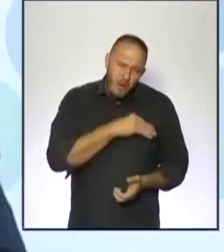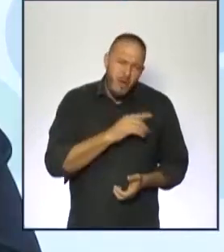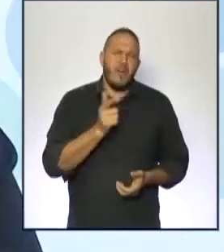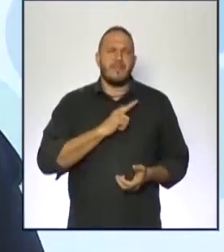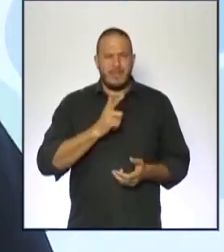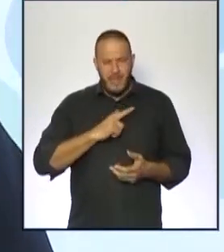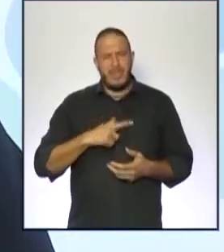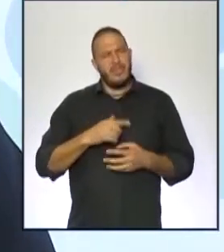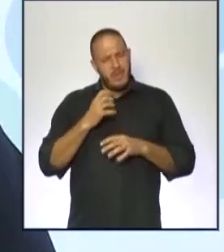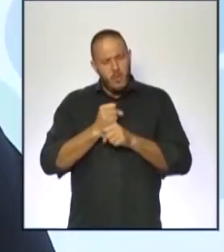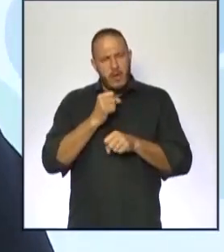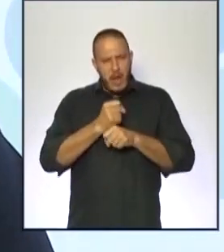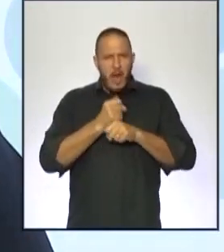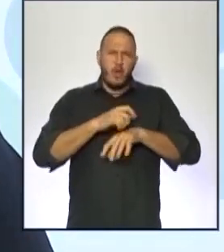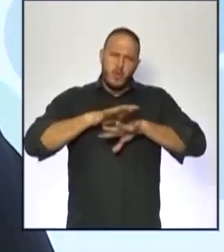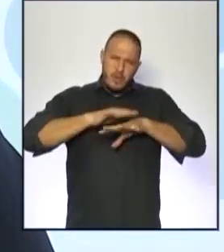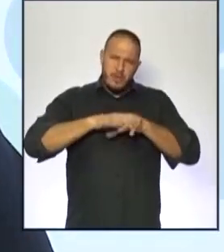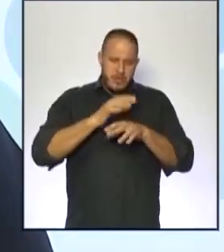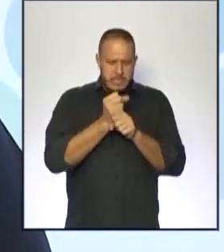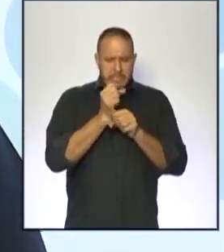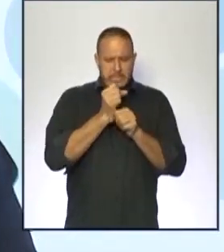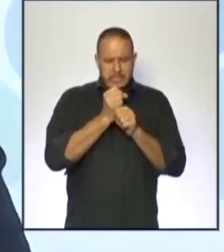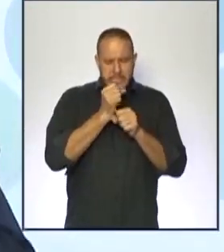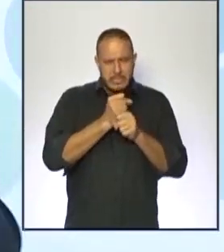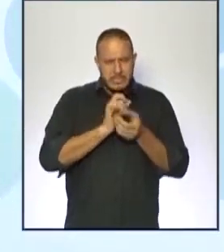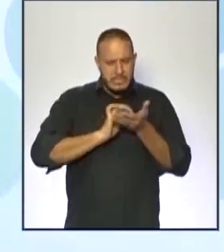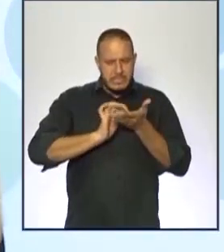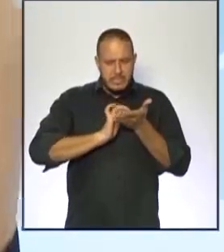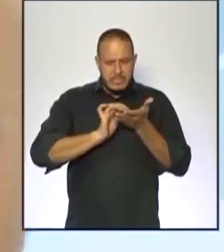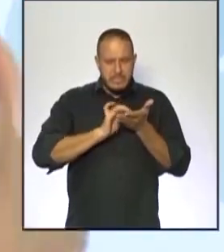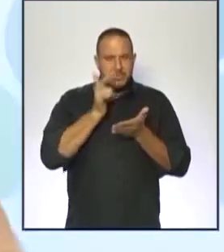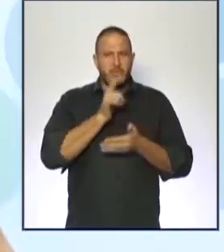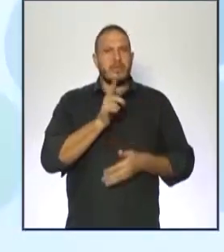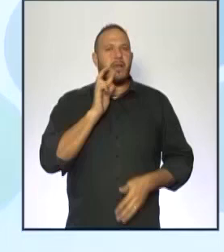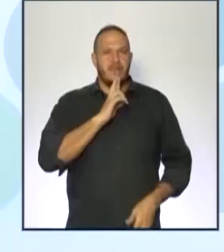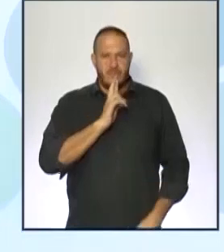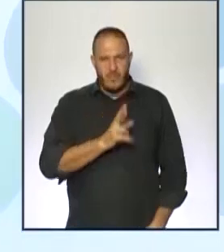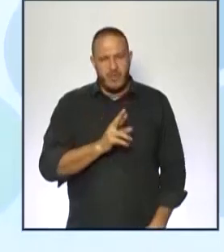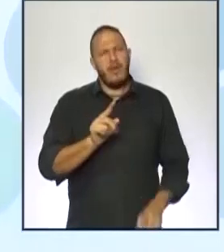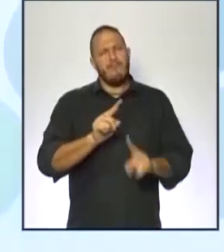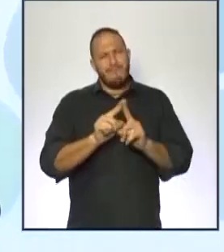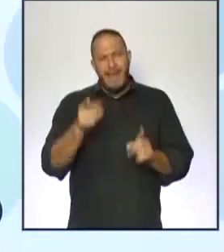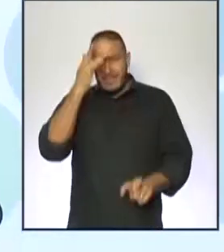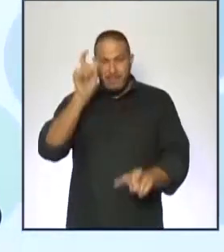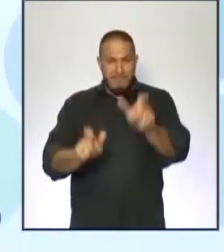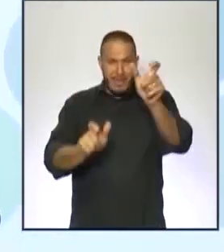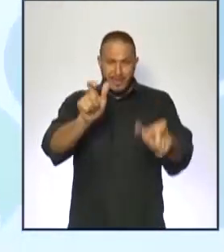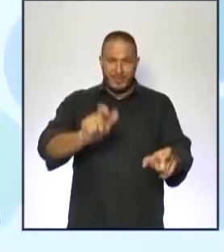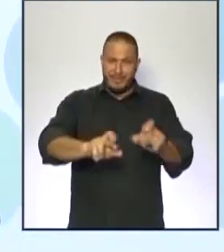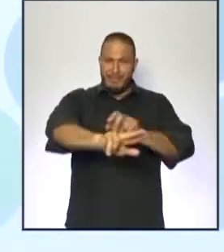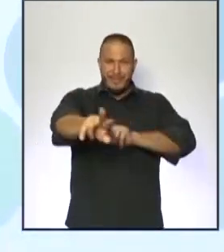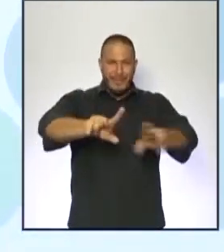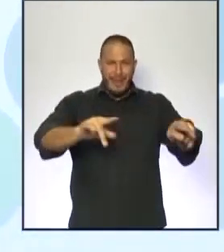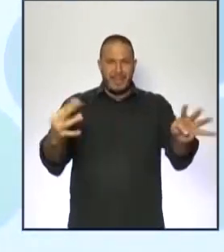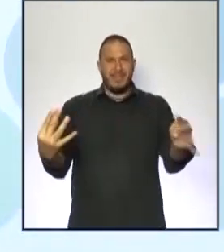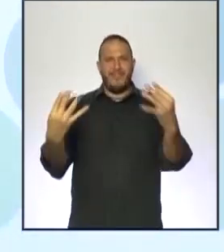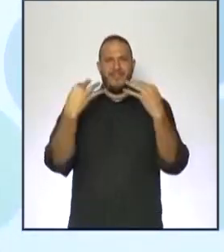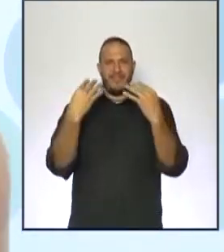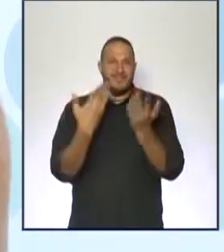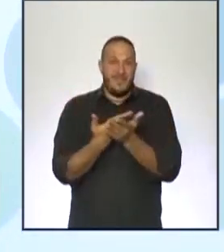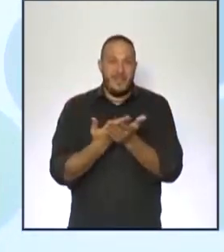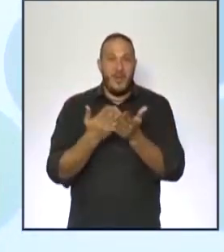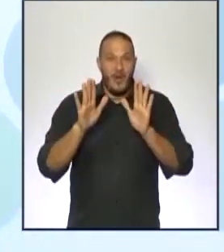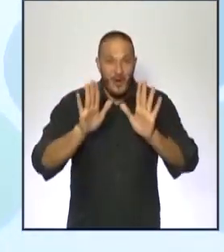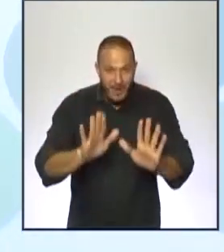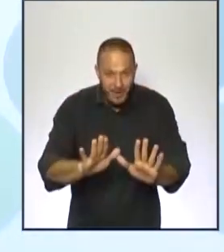para a gente chegar nessa conta, né? Mas considerando que nós temos públicos diferenciados aqui hoje, nós vamos